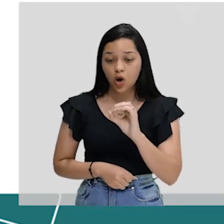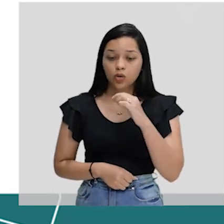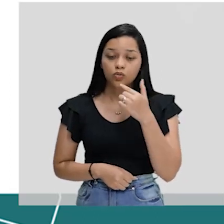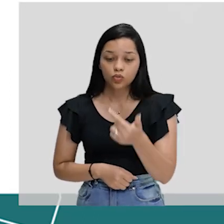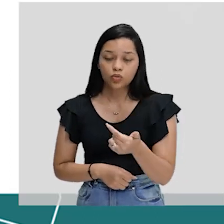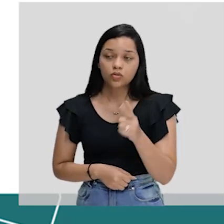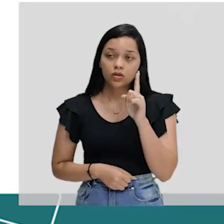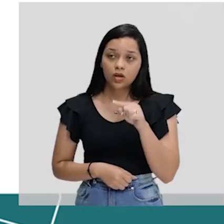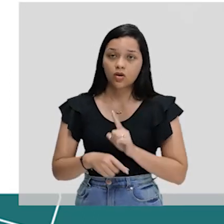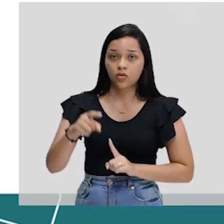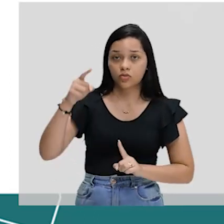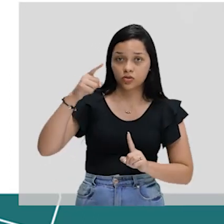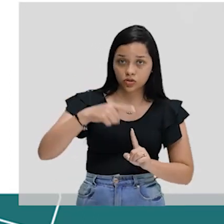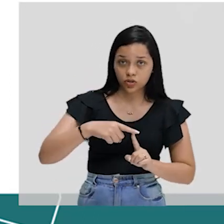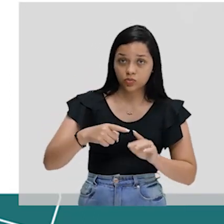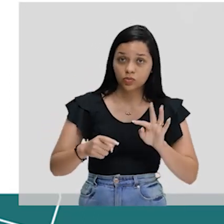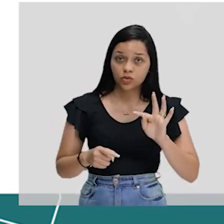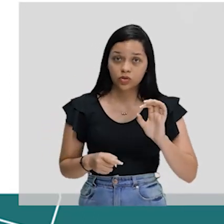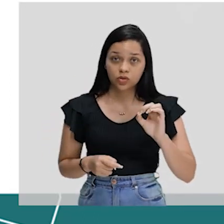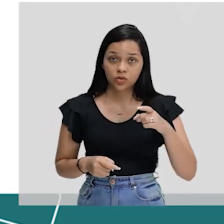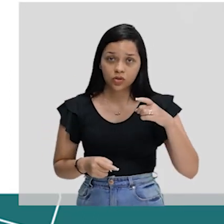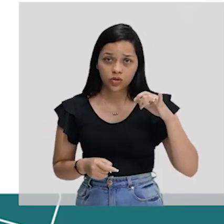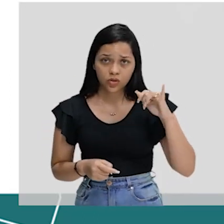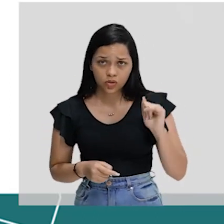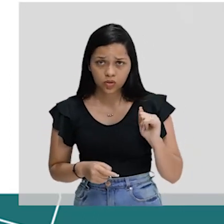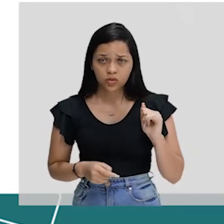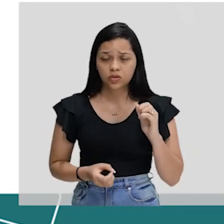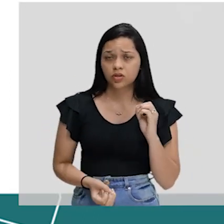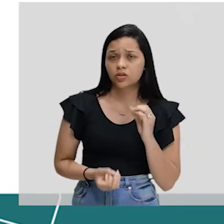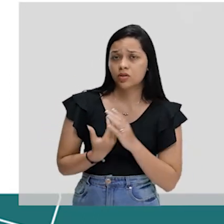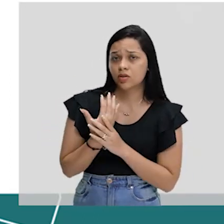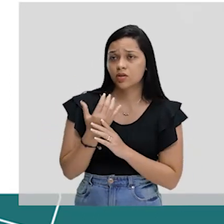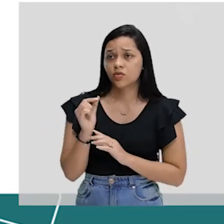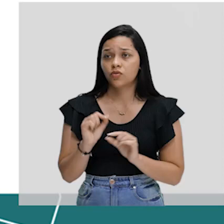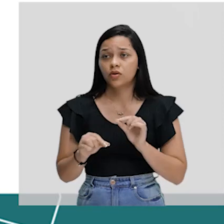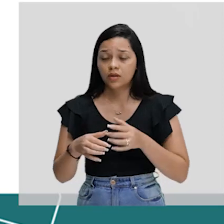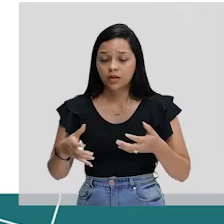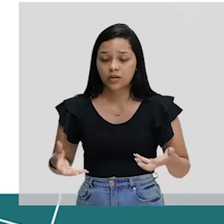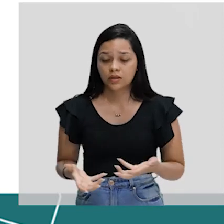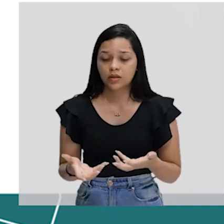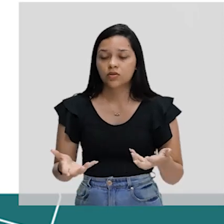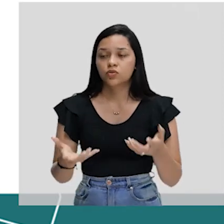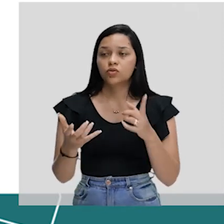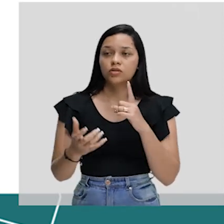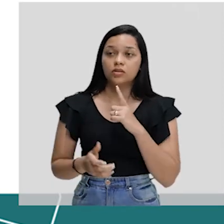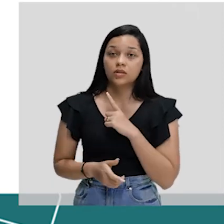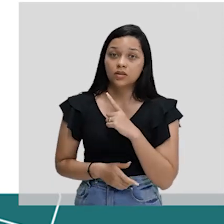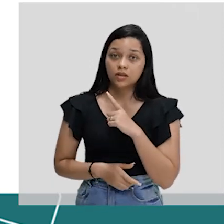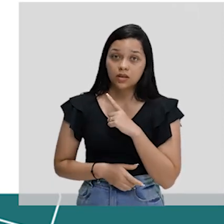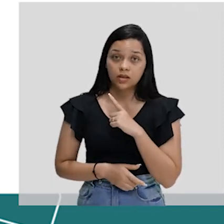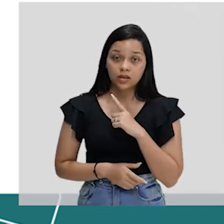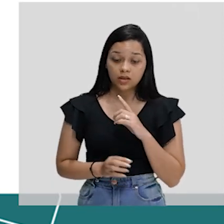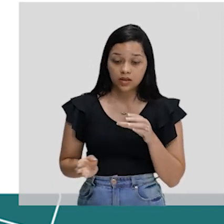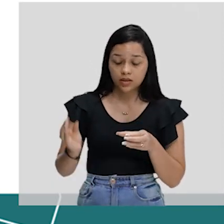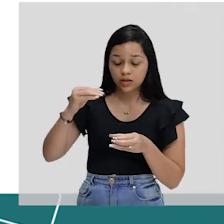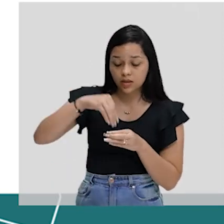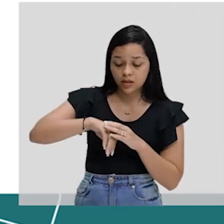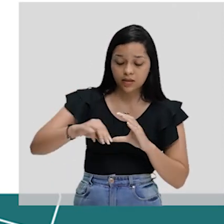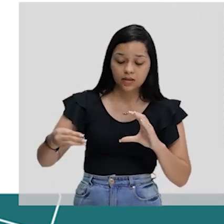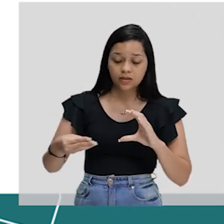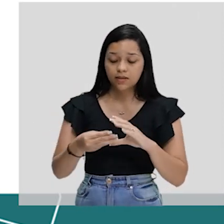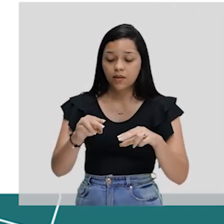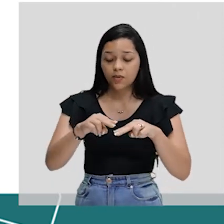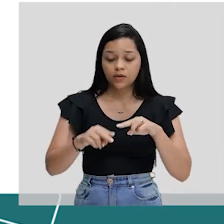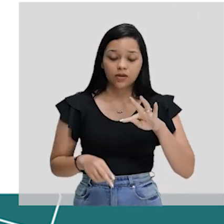é um tipo de substância tóxica, tá? Ela é gerada geralmente nas reações que ocorrem na célula, e por